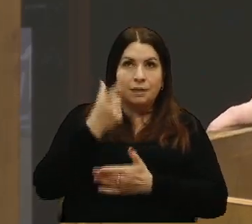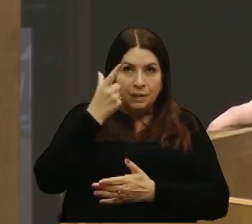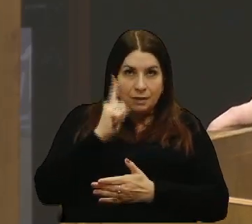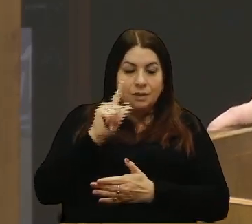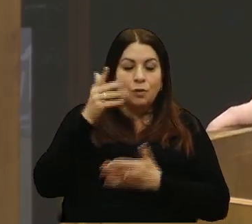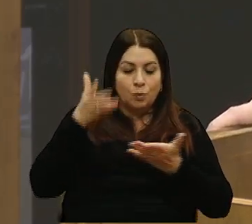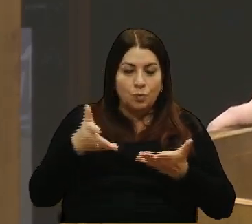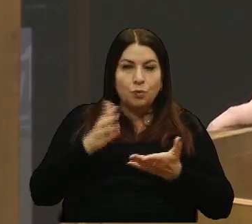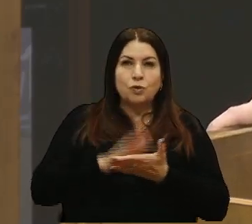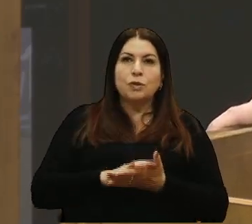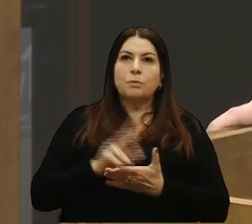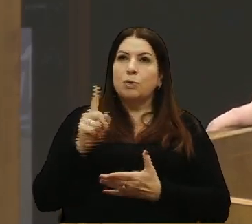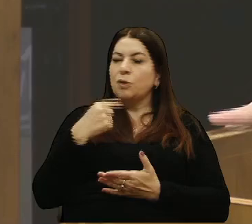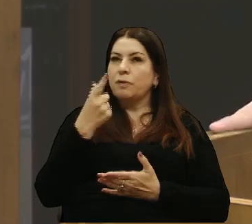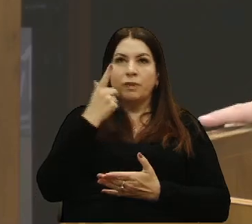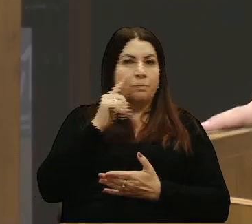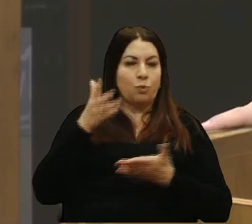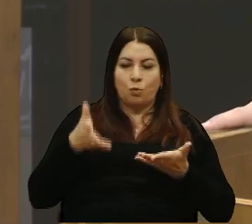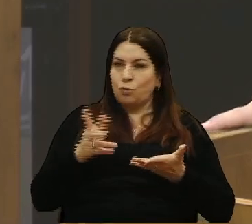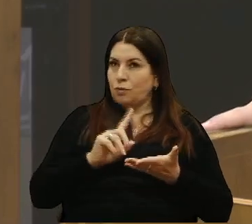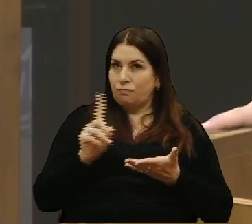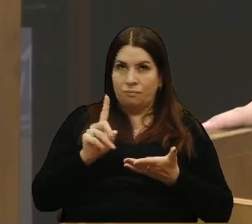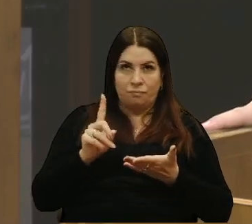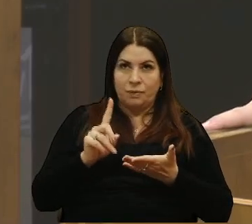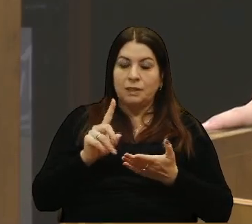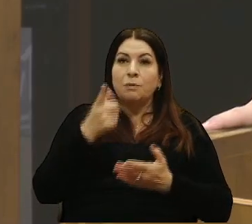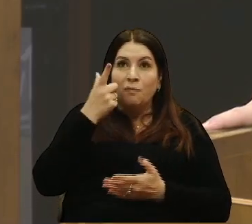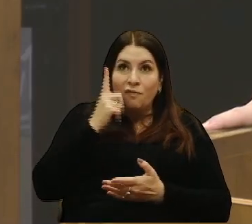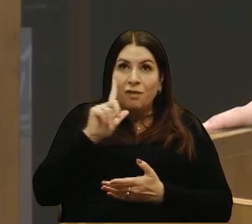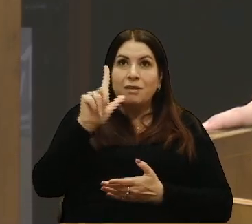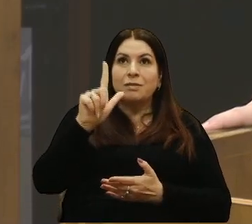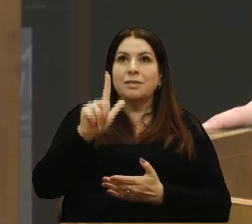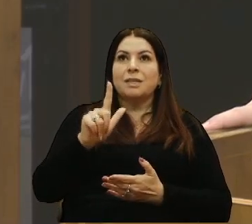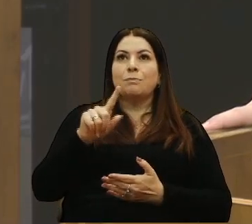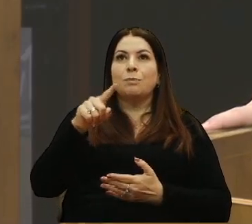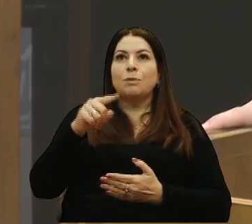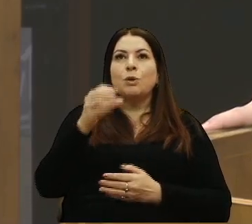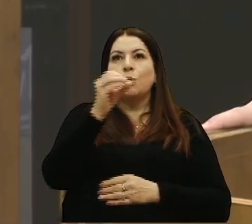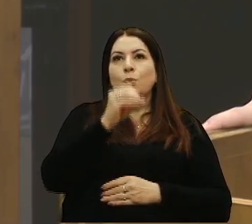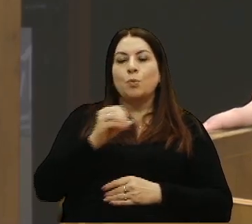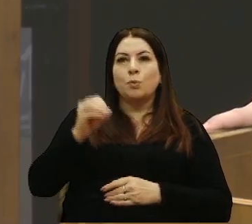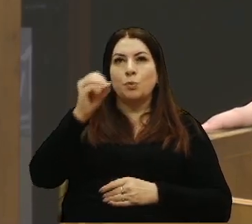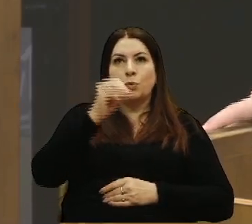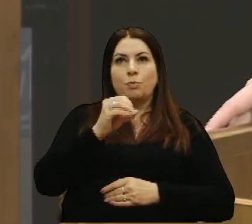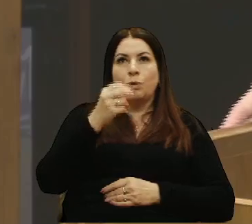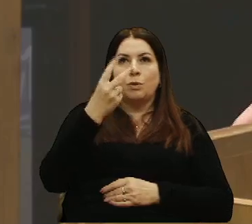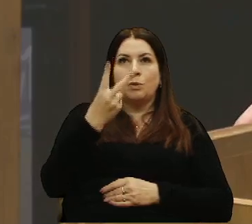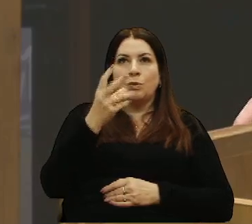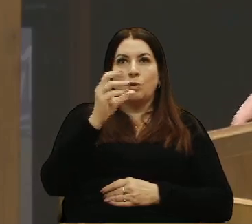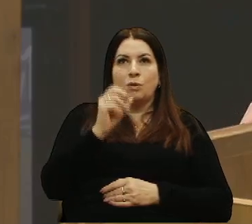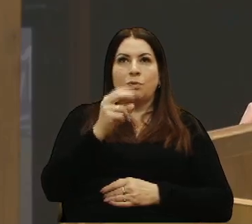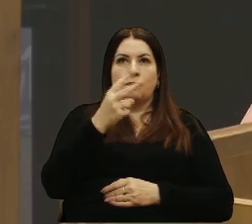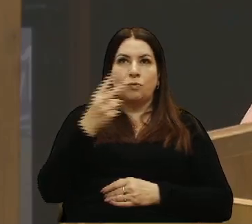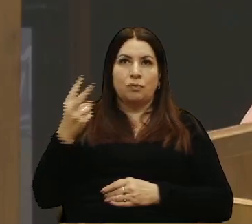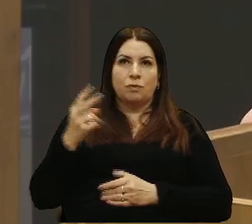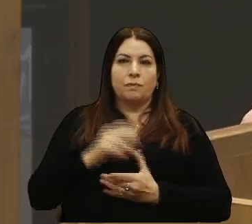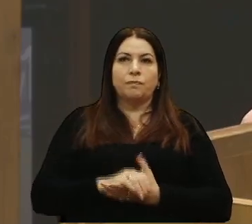hoje. Mas nós não vencemos hoje. Nós vencemos em outubro de